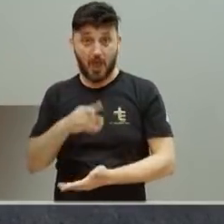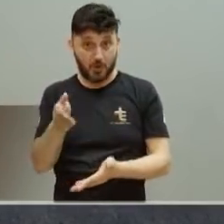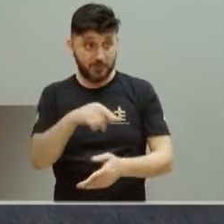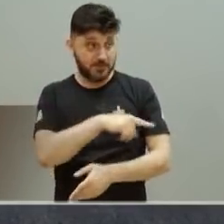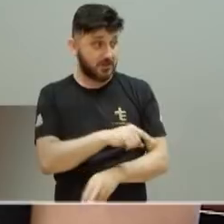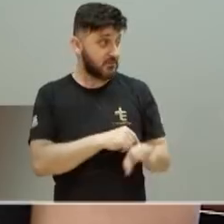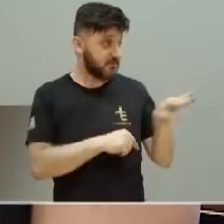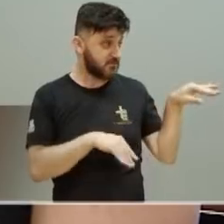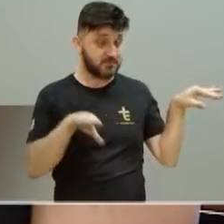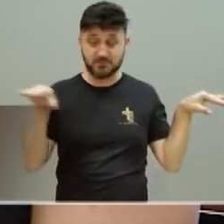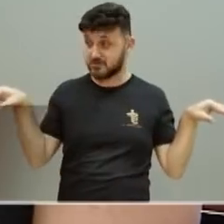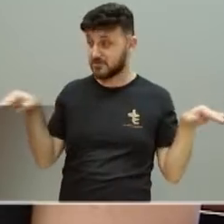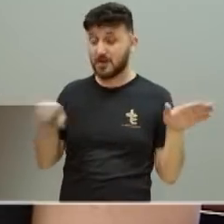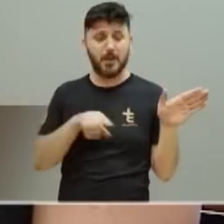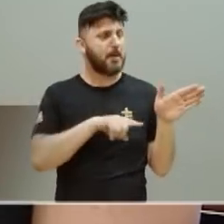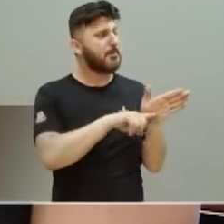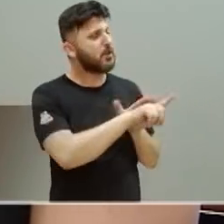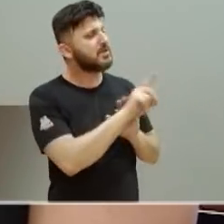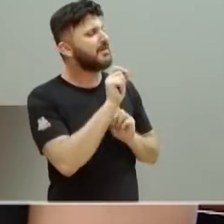sabe quem é Pedro?